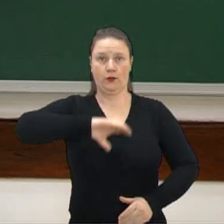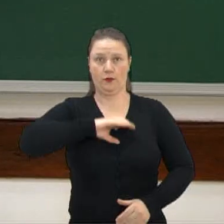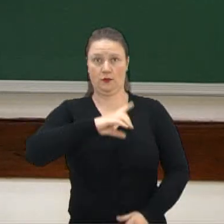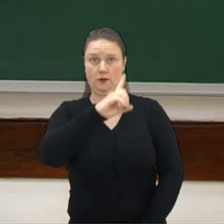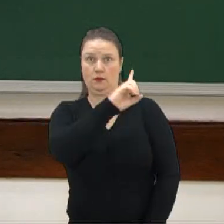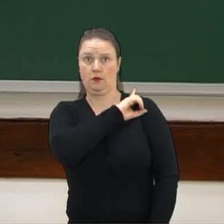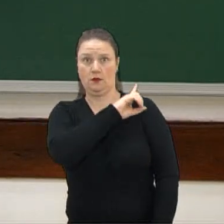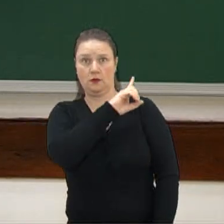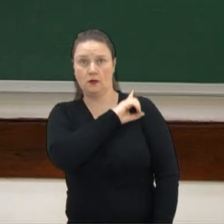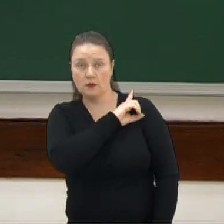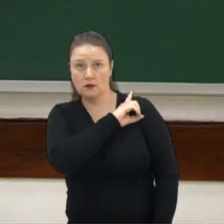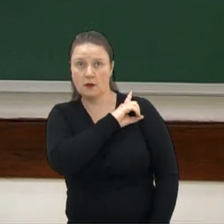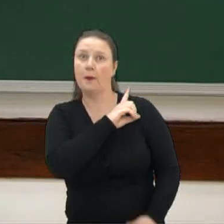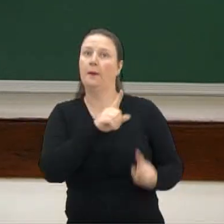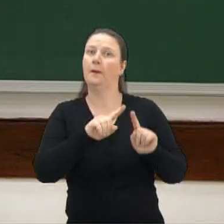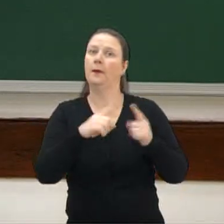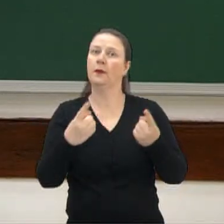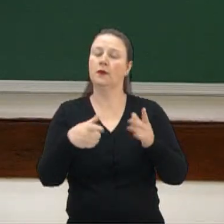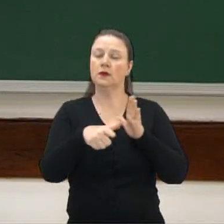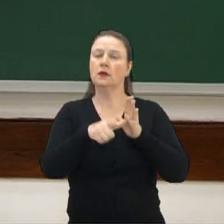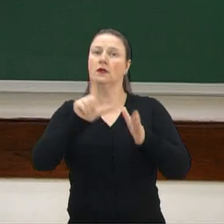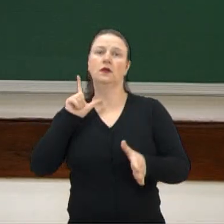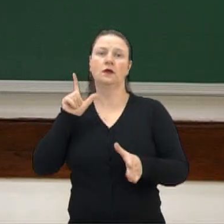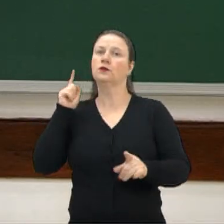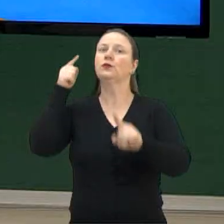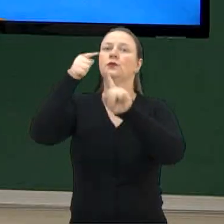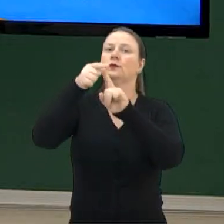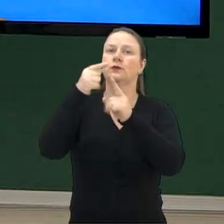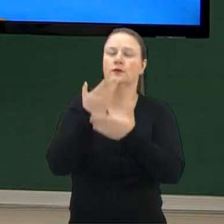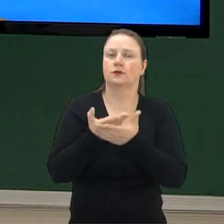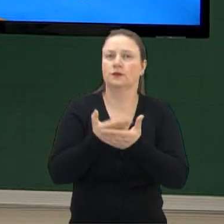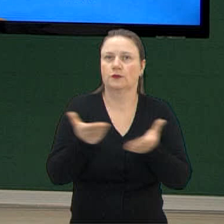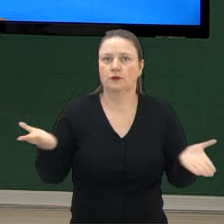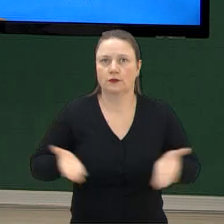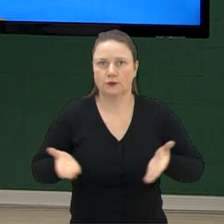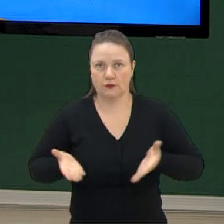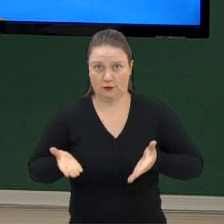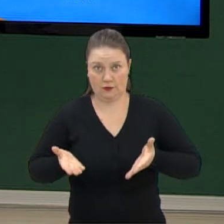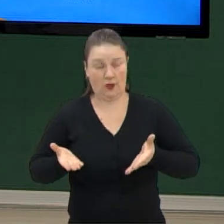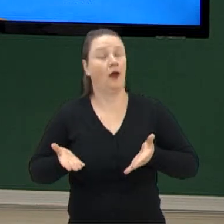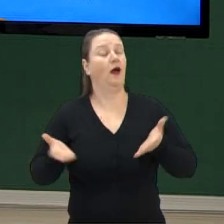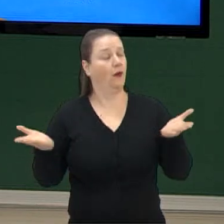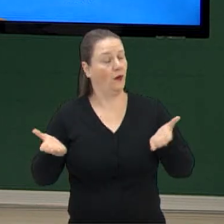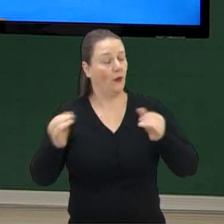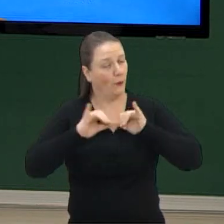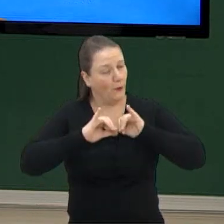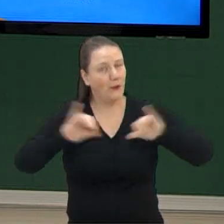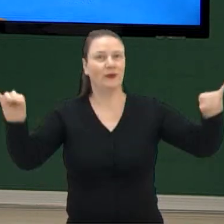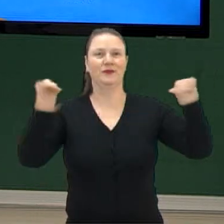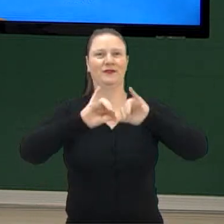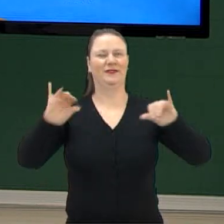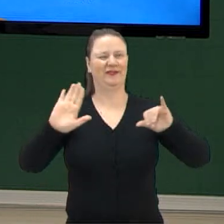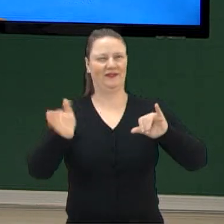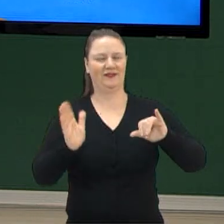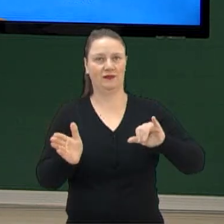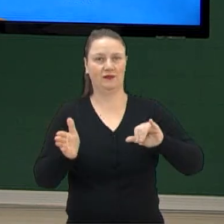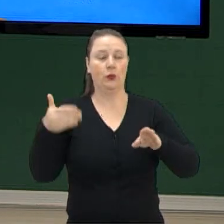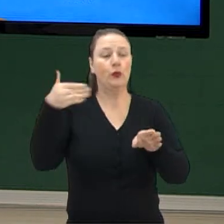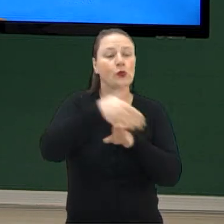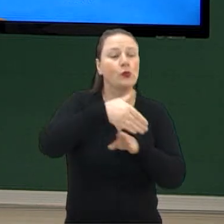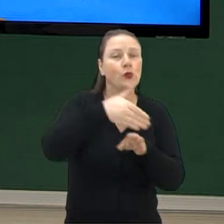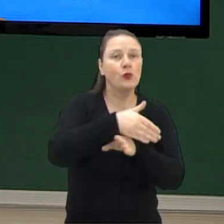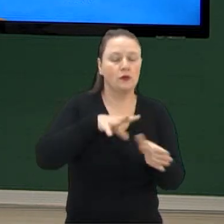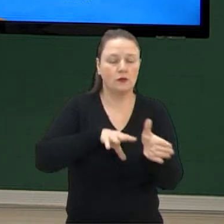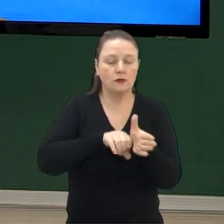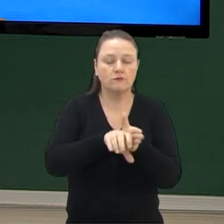série. Antes de nós vermos os nossos objetivos para a aula de hoje, vamos àqueles recados que nós já estamos acostumados. Acessem o